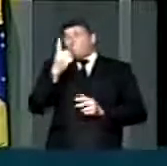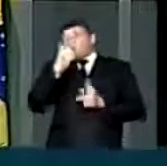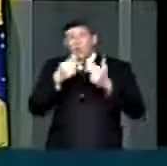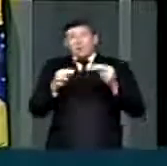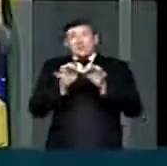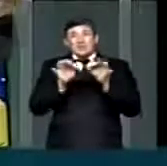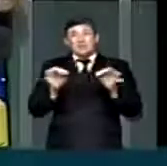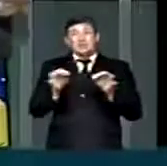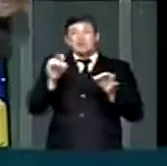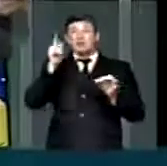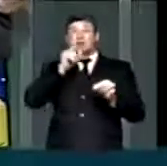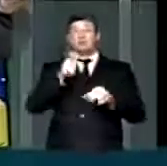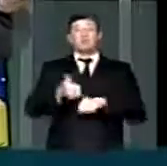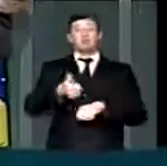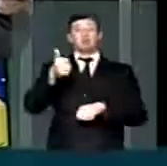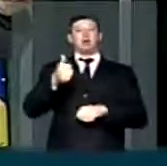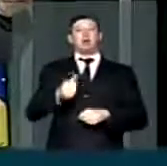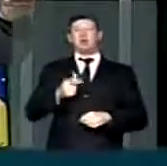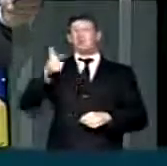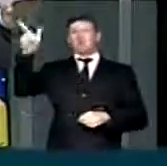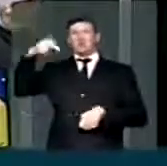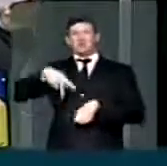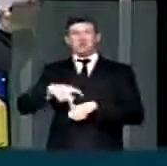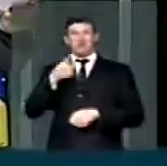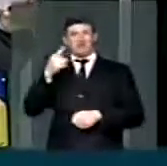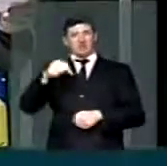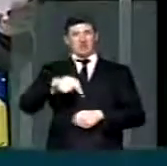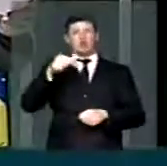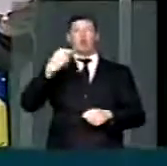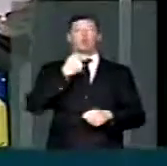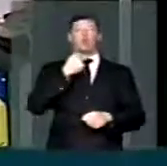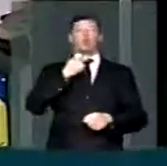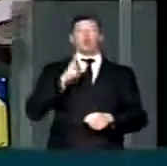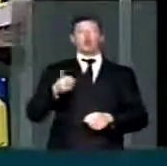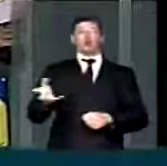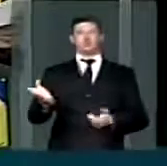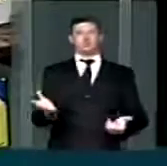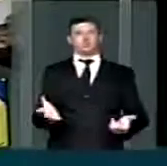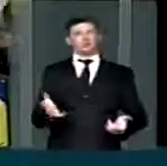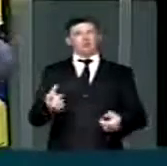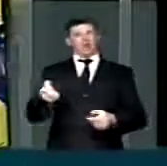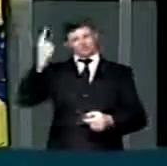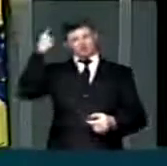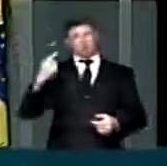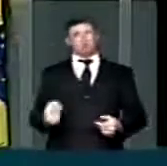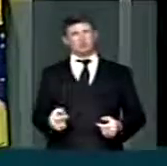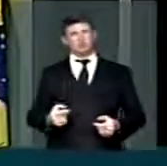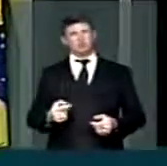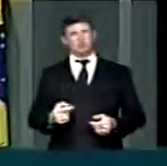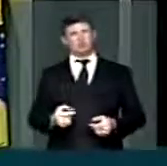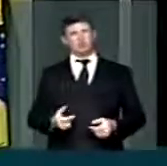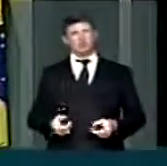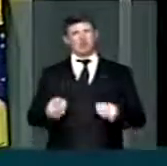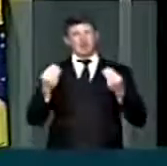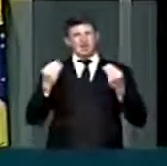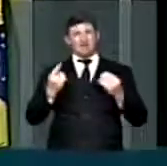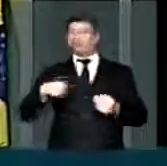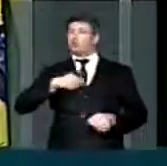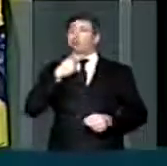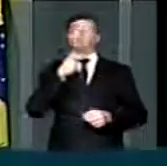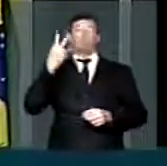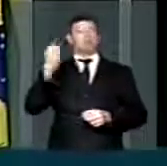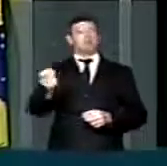funciona adequadamente, vem a comunidade europeia dizer que nós não podemos funcionar, isso é um absurdo e nós não podemos